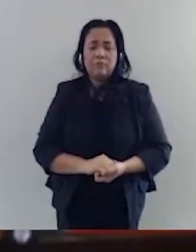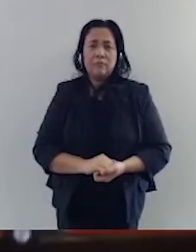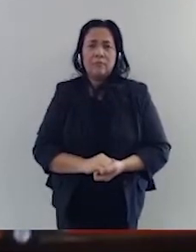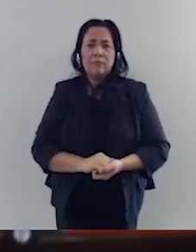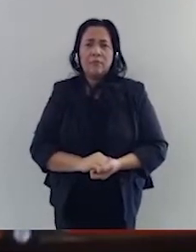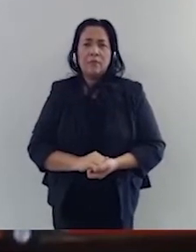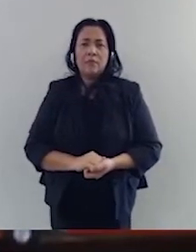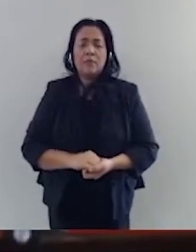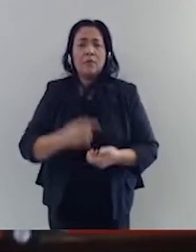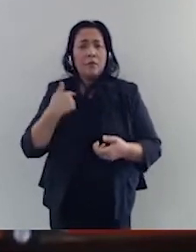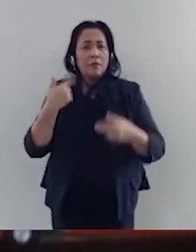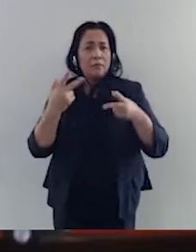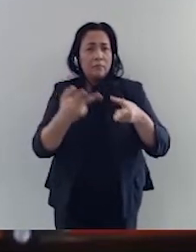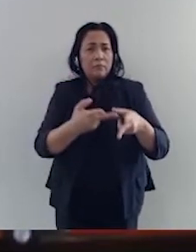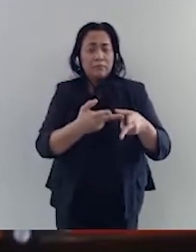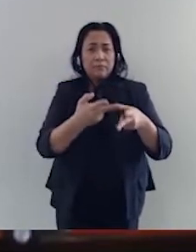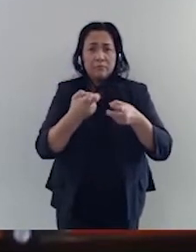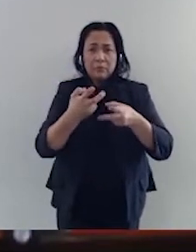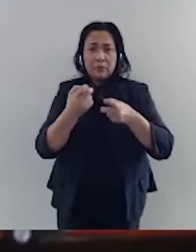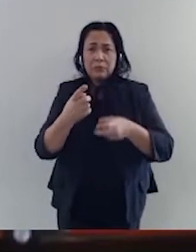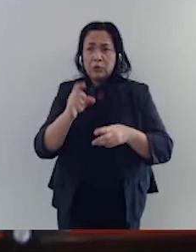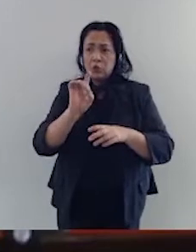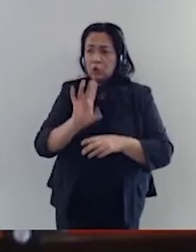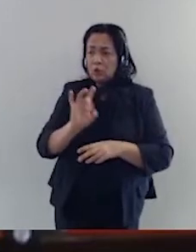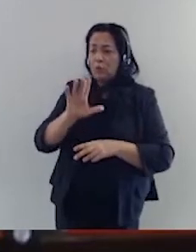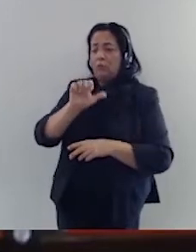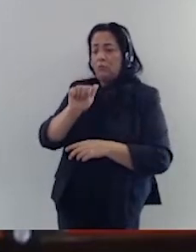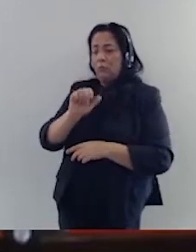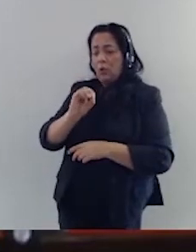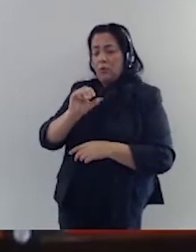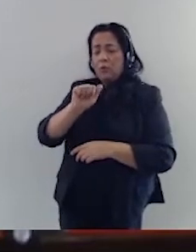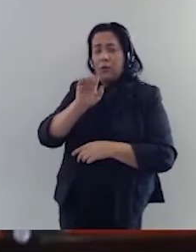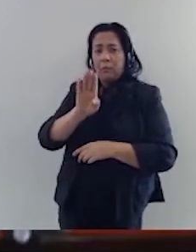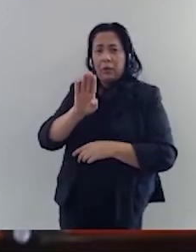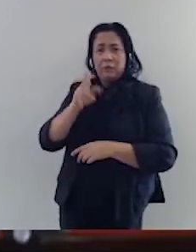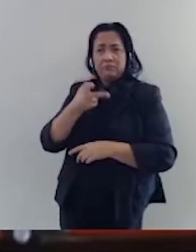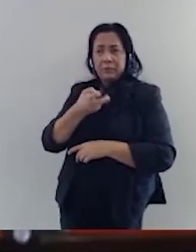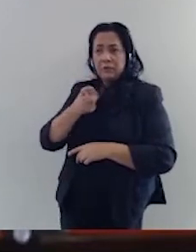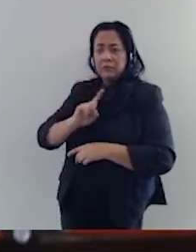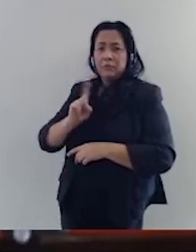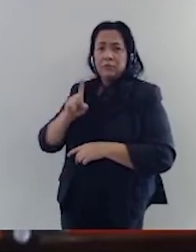Essa percepção não é apenas nossa, da Ordem dos Advogados do Brasil,